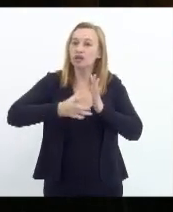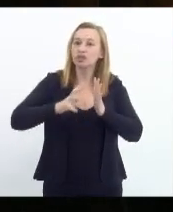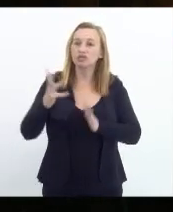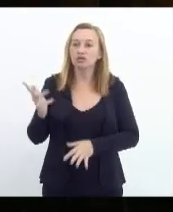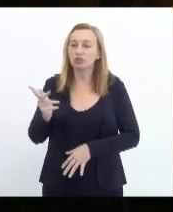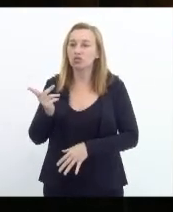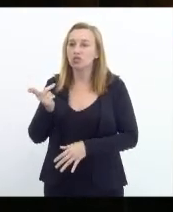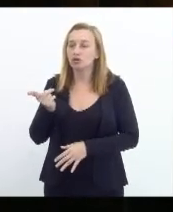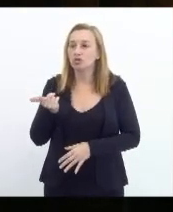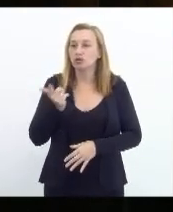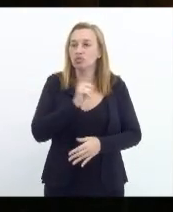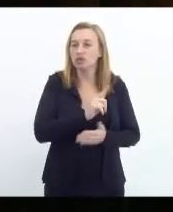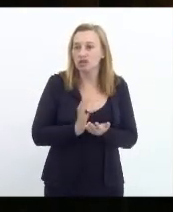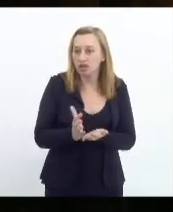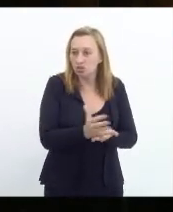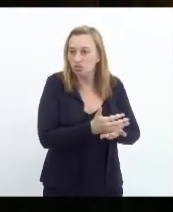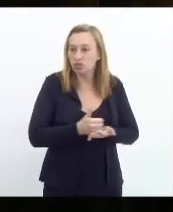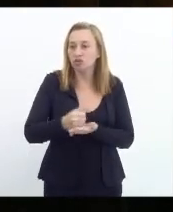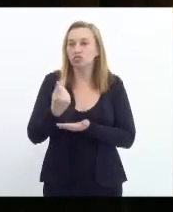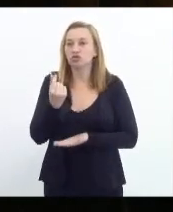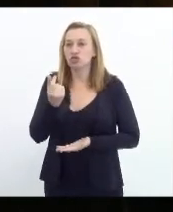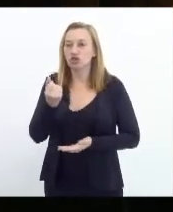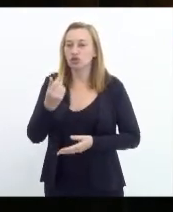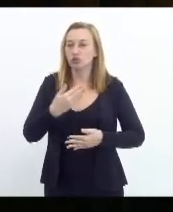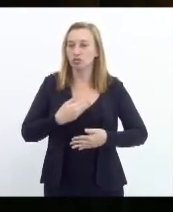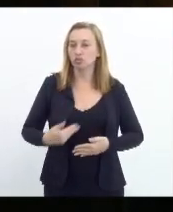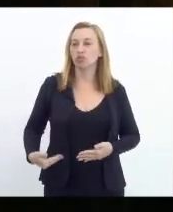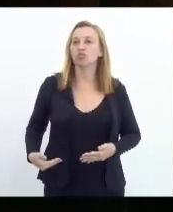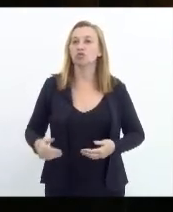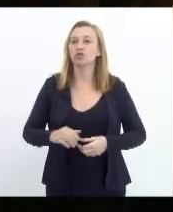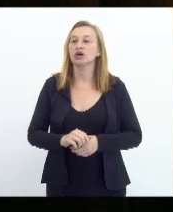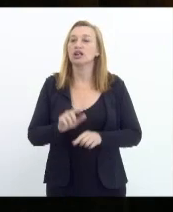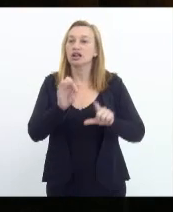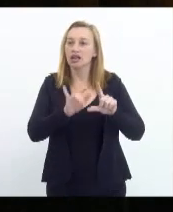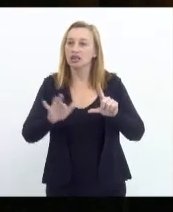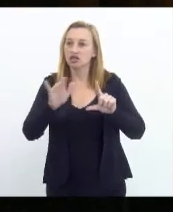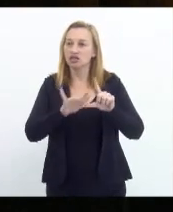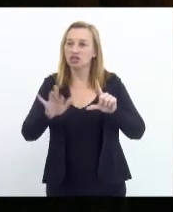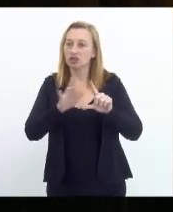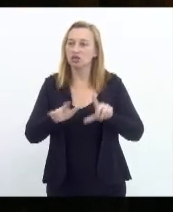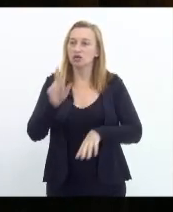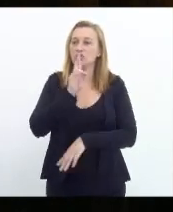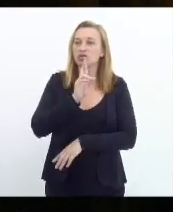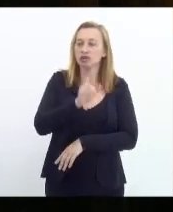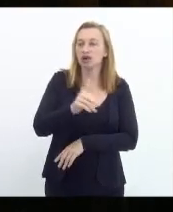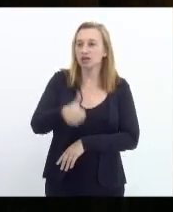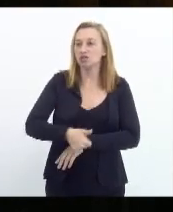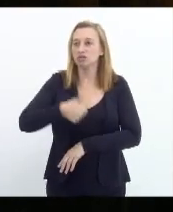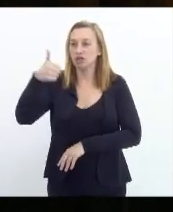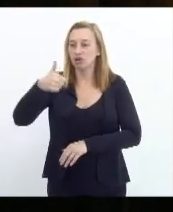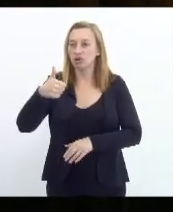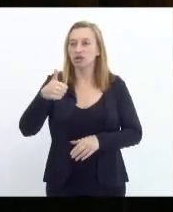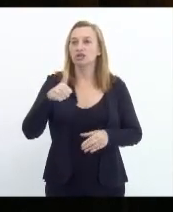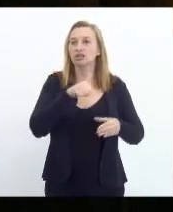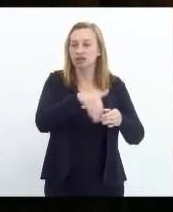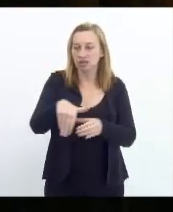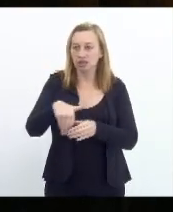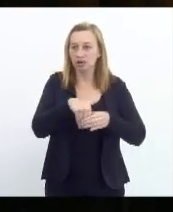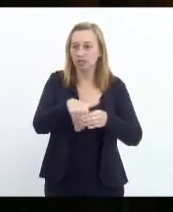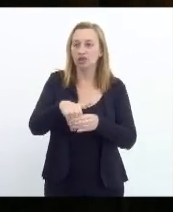ganhar dos Fundos abastecidos com dinheiro público legenda os resultados melhores nas campanhas